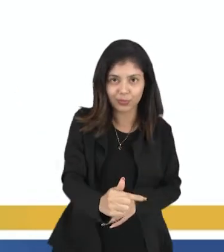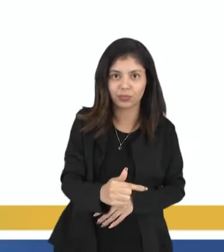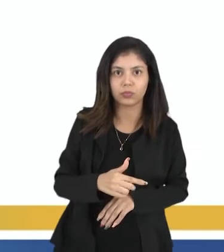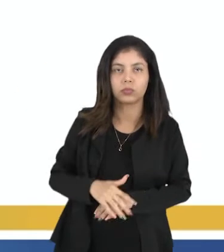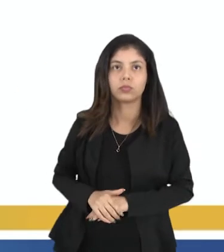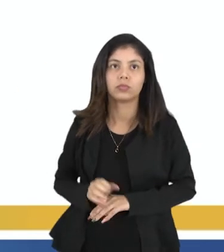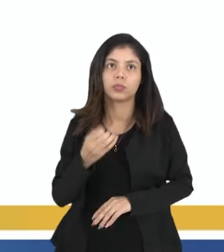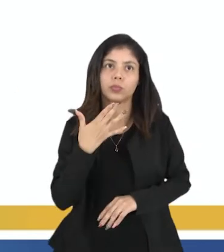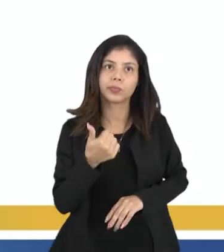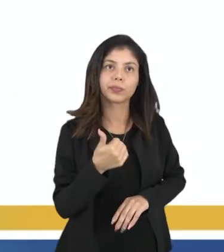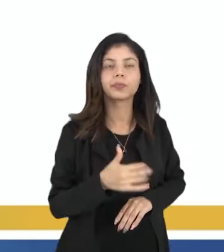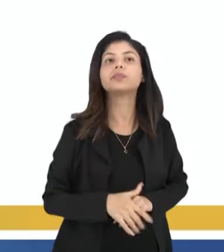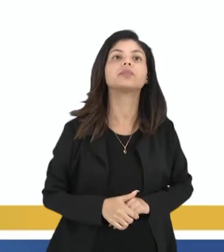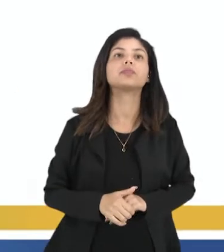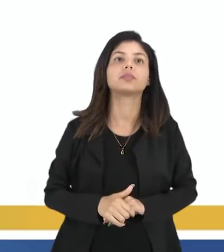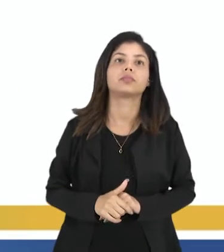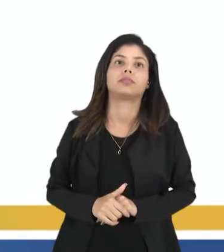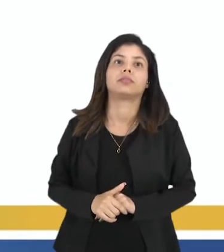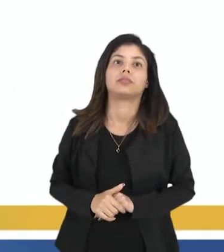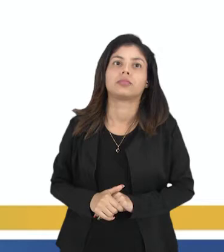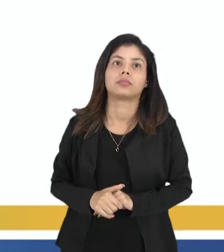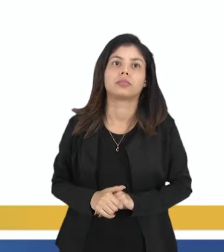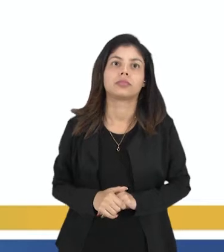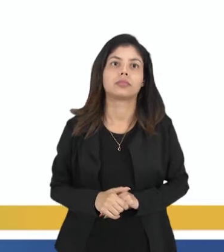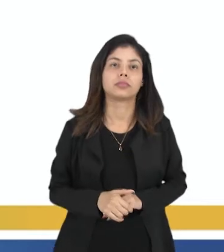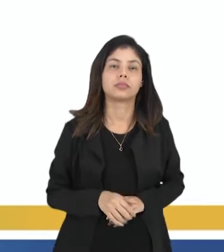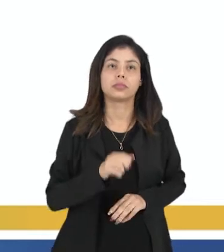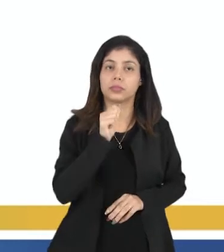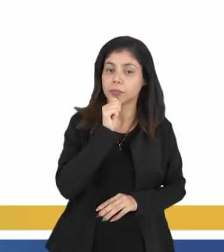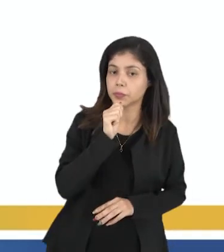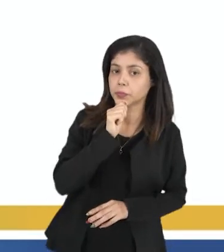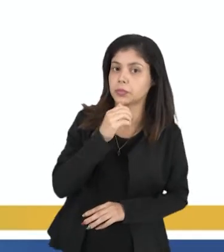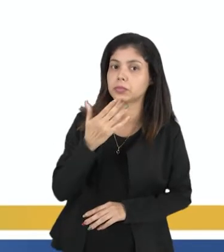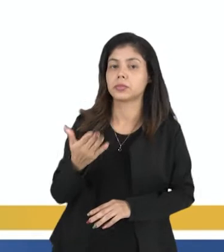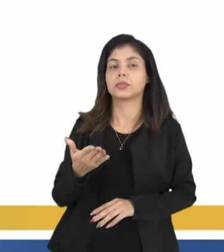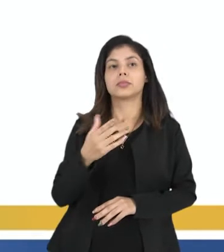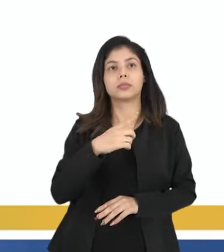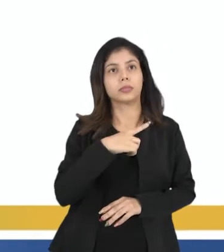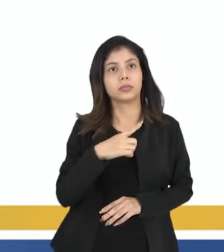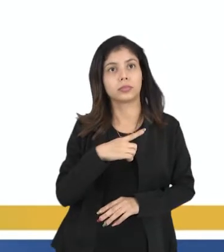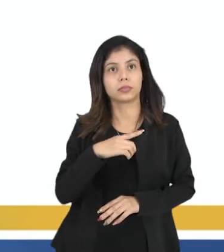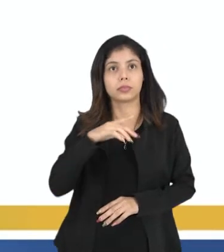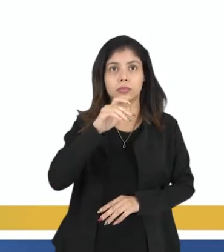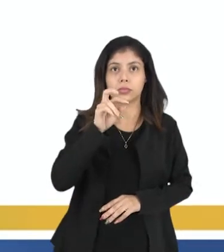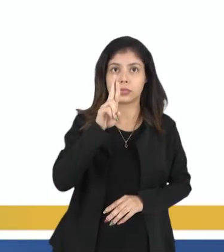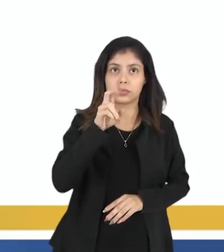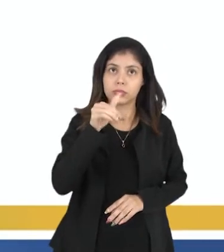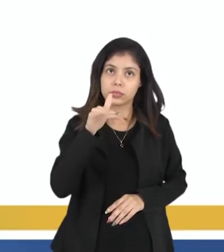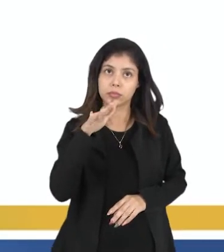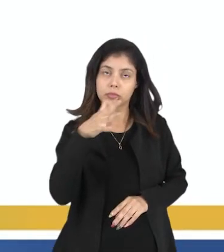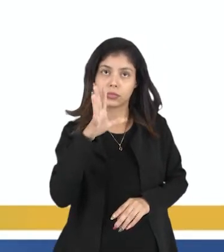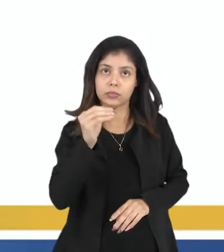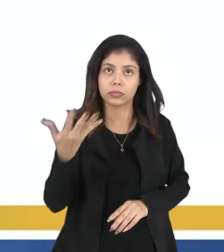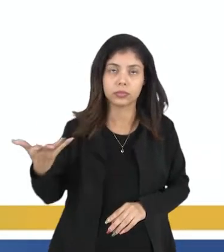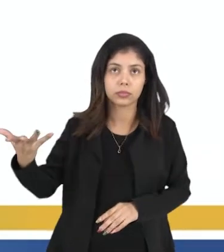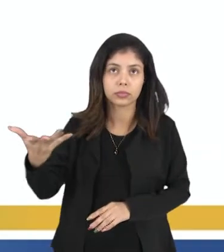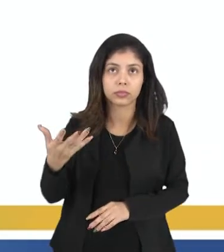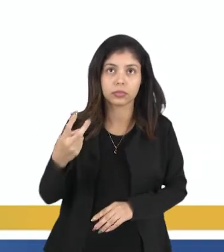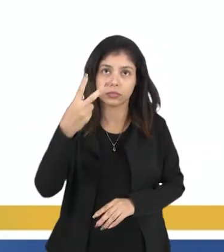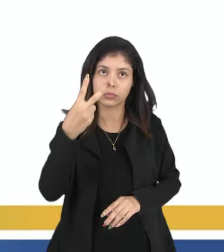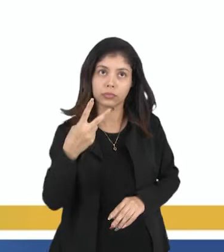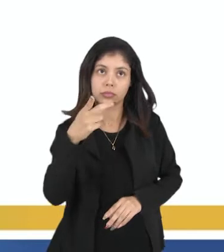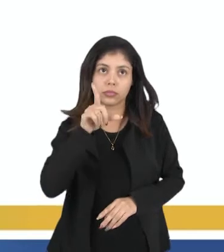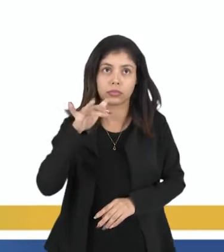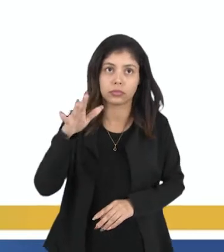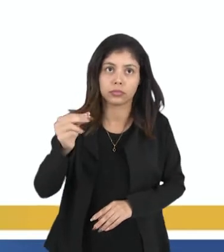tudo bem E aí mas temos ainda é sobre a inclinação da base as pirâmides geração tem duas